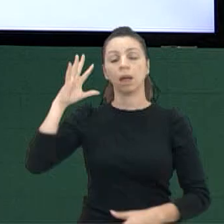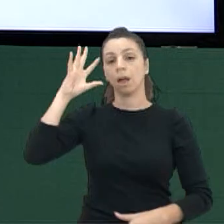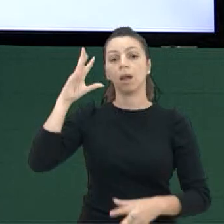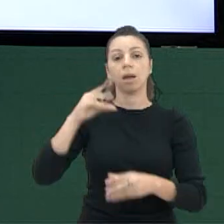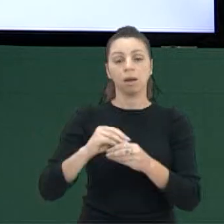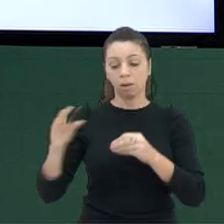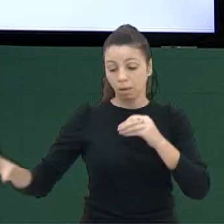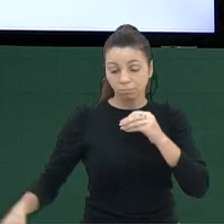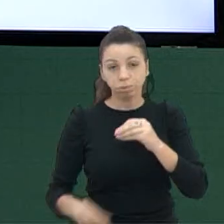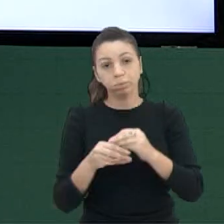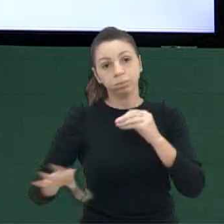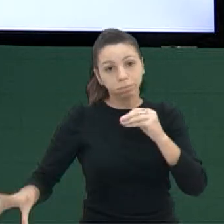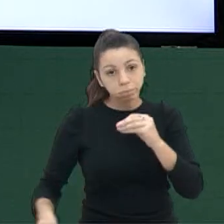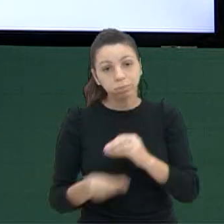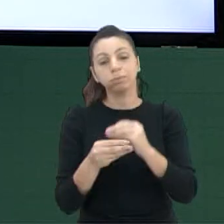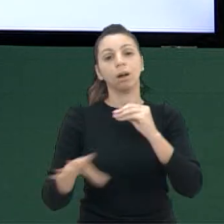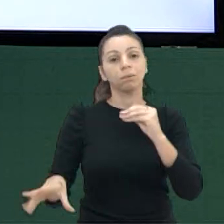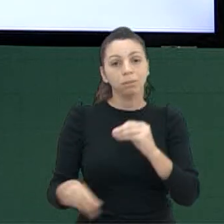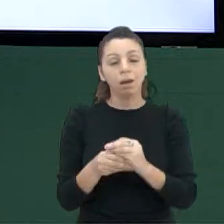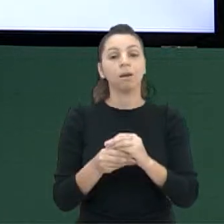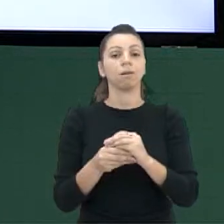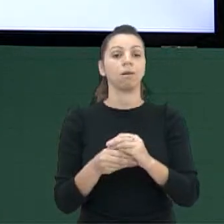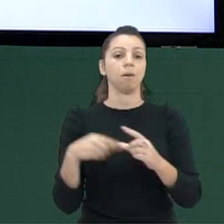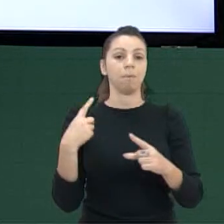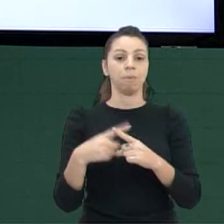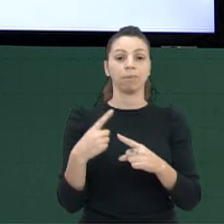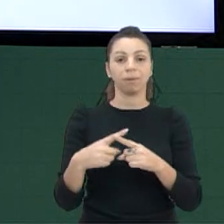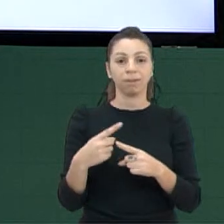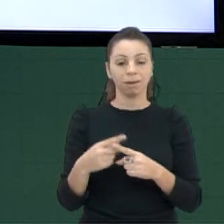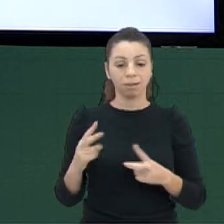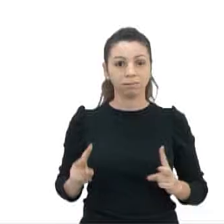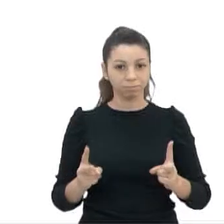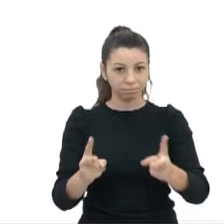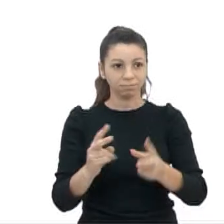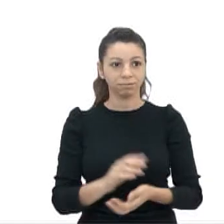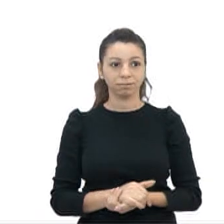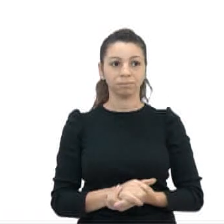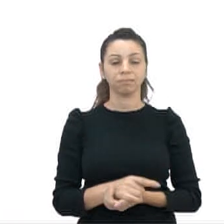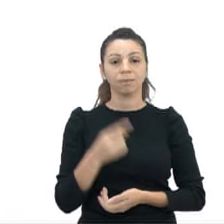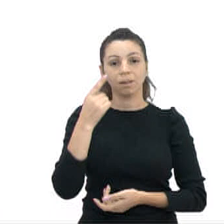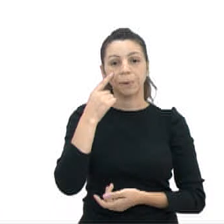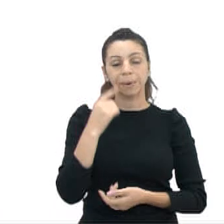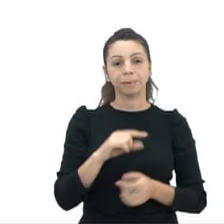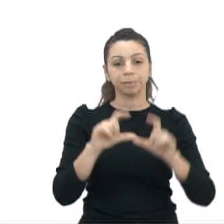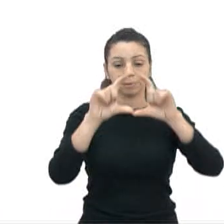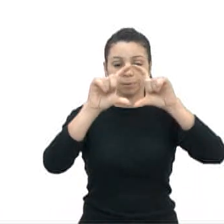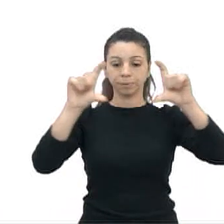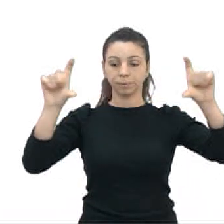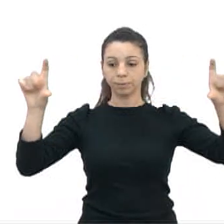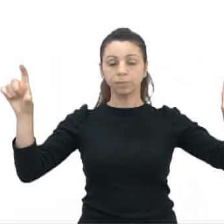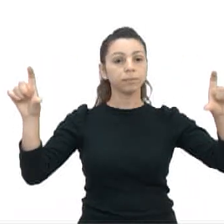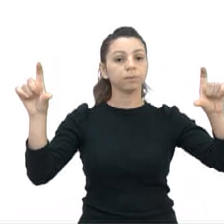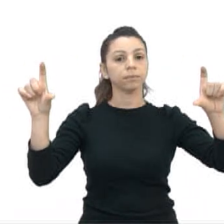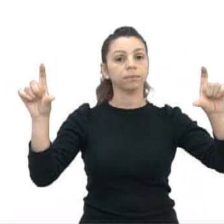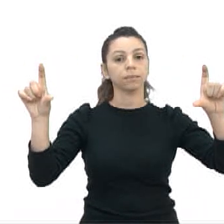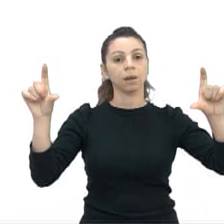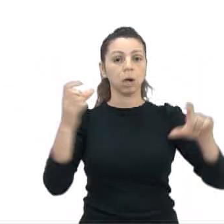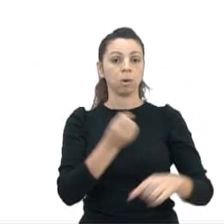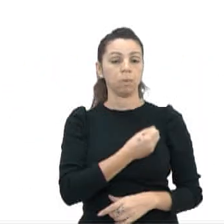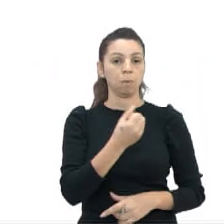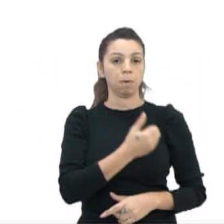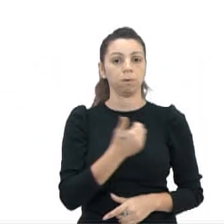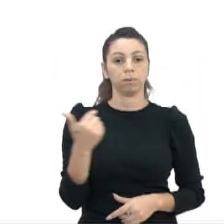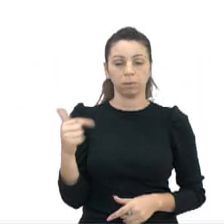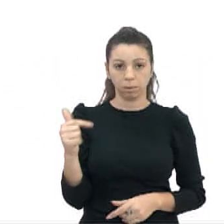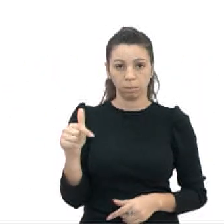de agora e nós vamos entender por que adiante. Essas expressões não possuem valor numérico, quando os